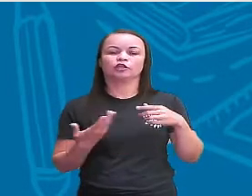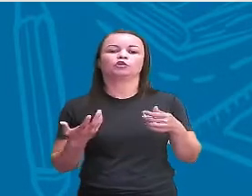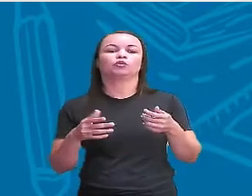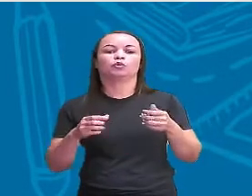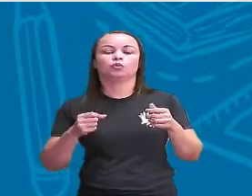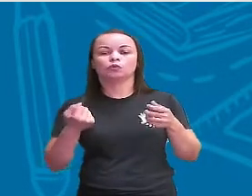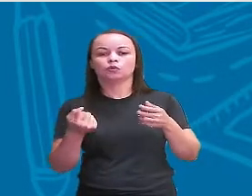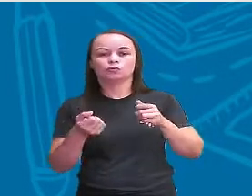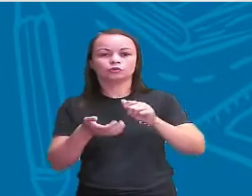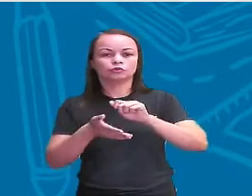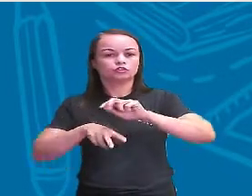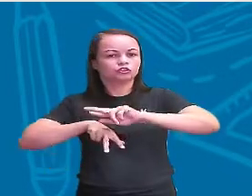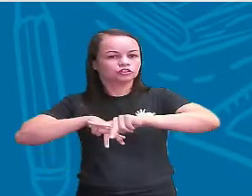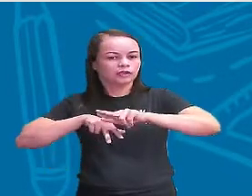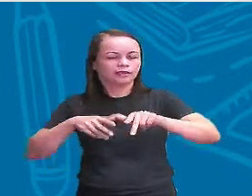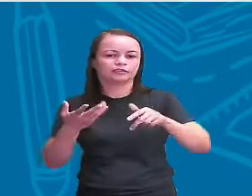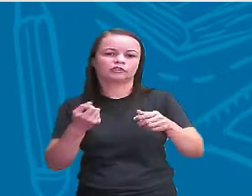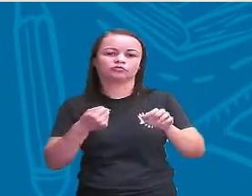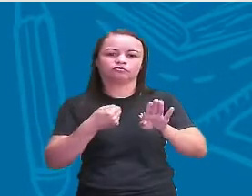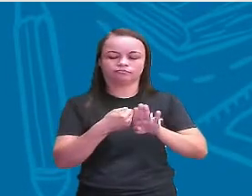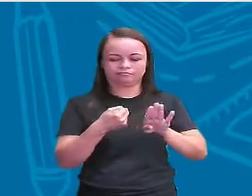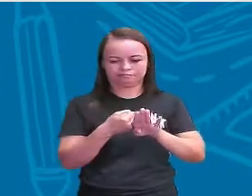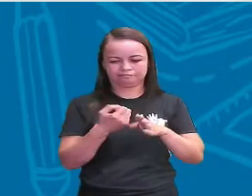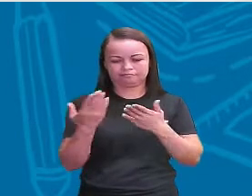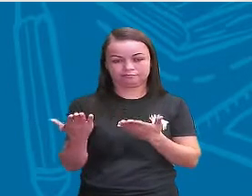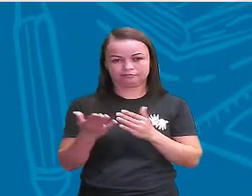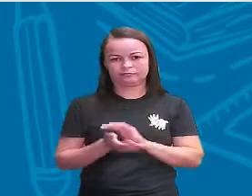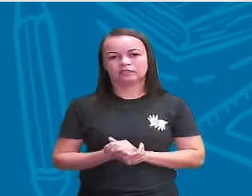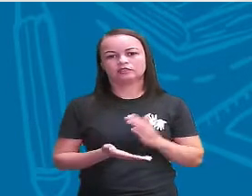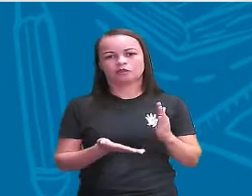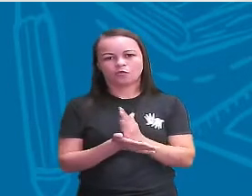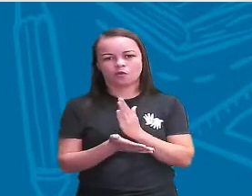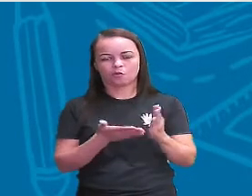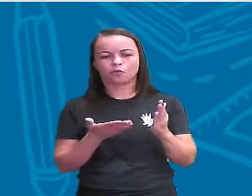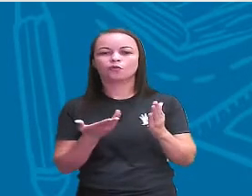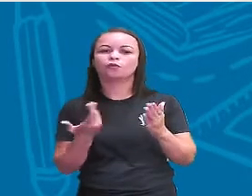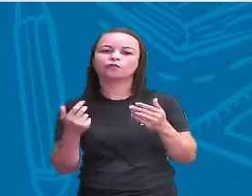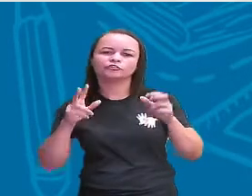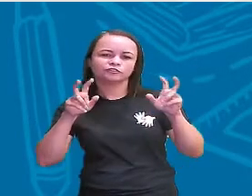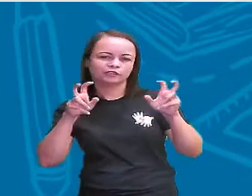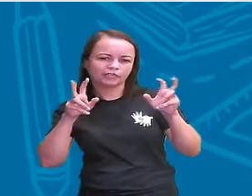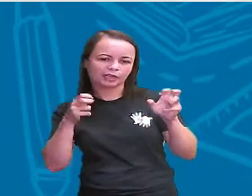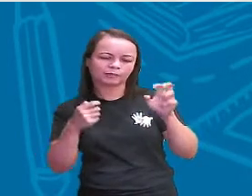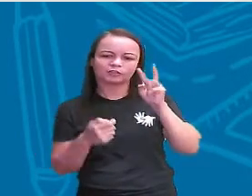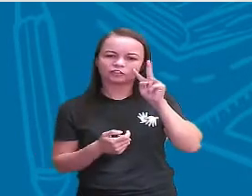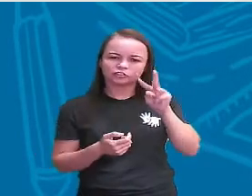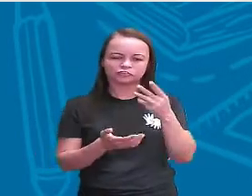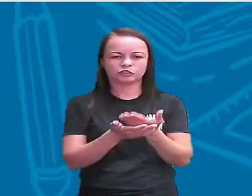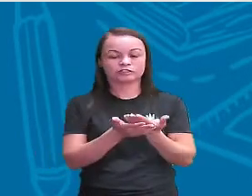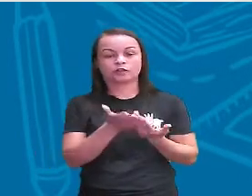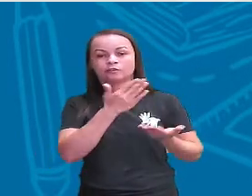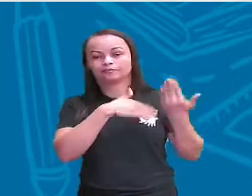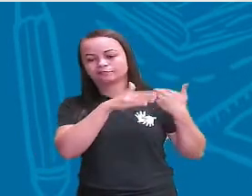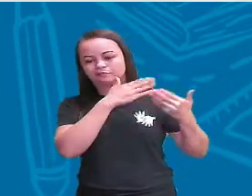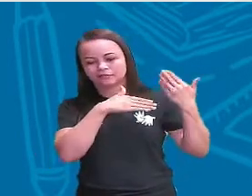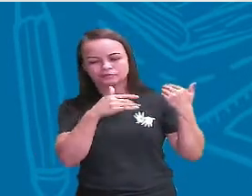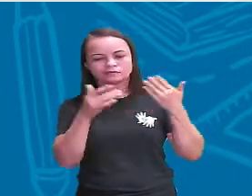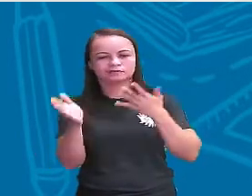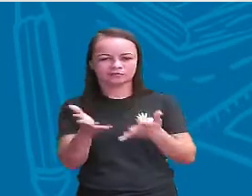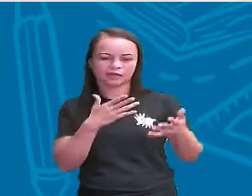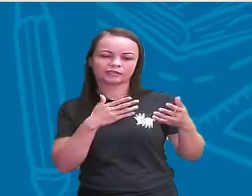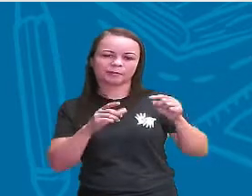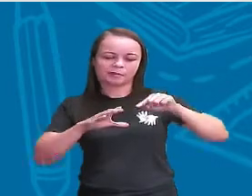do substantivo. Então, aqui são alguns assuntos que a gente viu em outras aulas, né? Mais